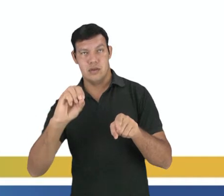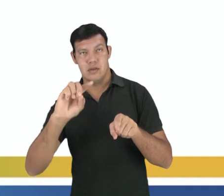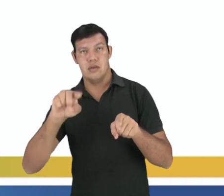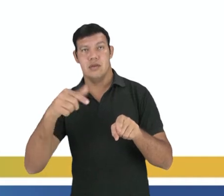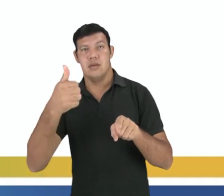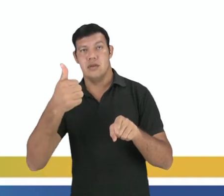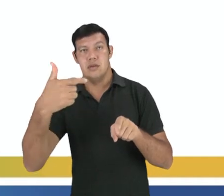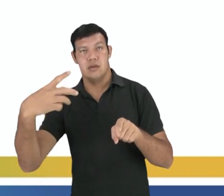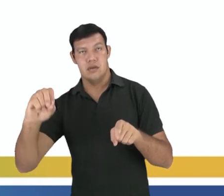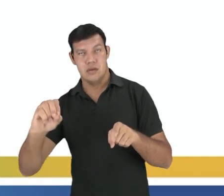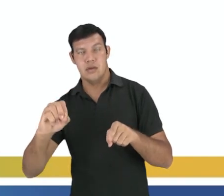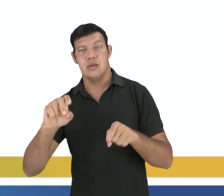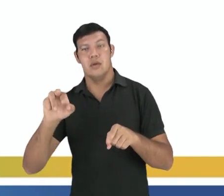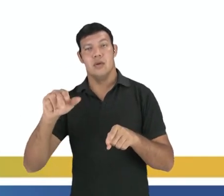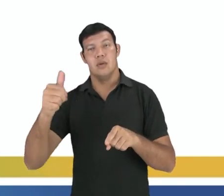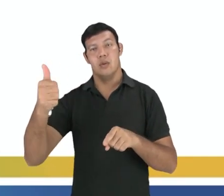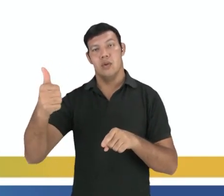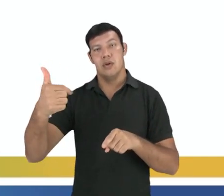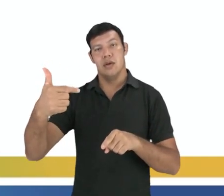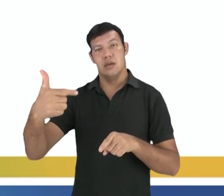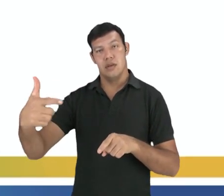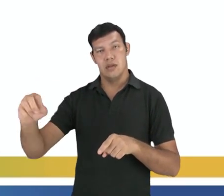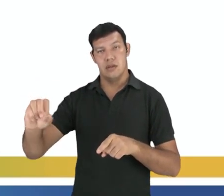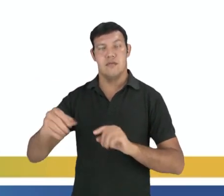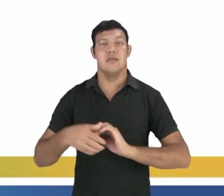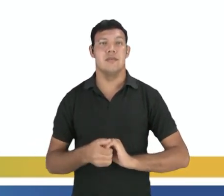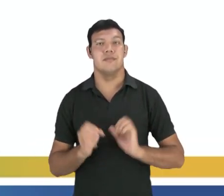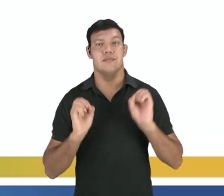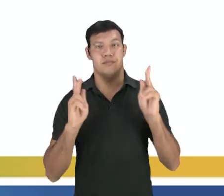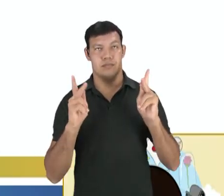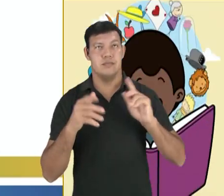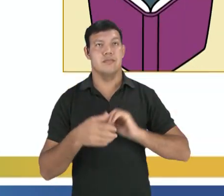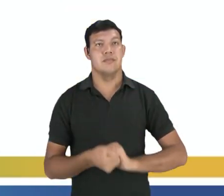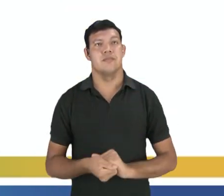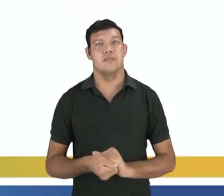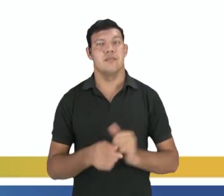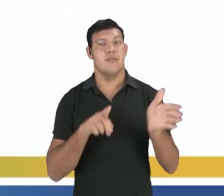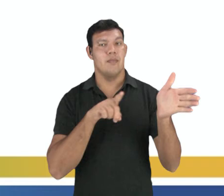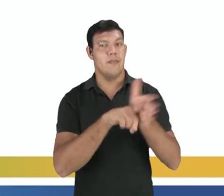120. Ó. Okay? A forma de representar esse resultado. Okay?